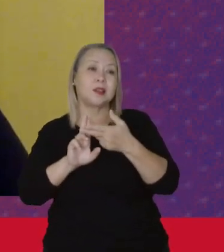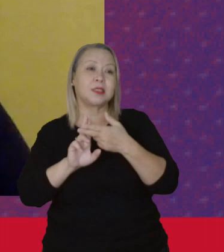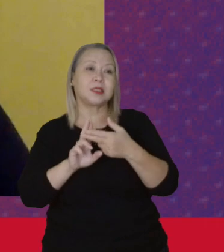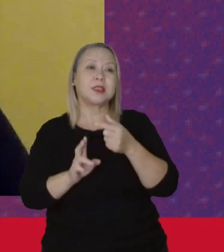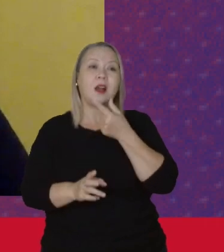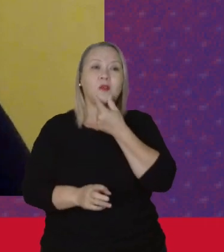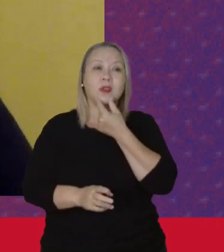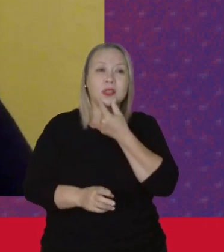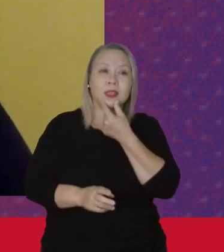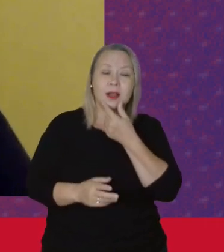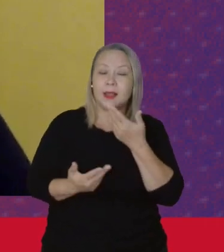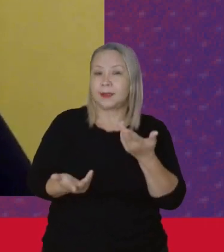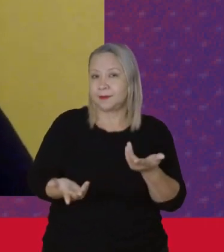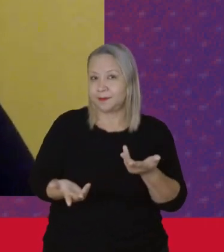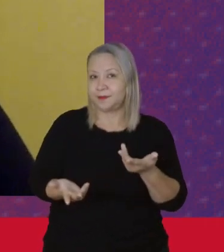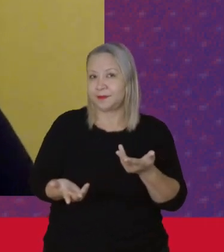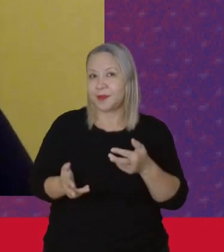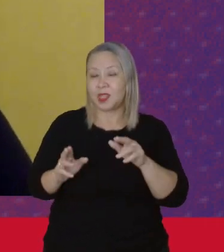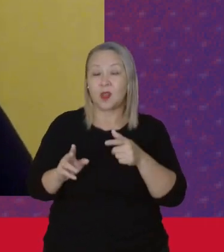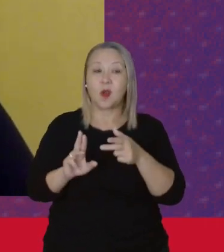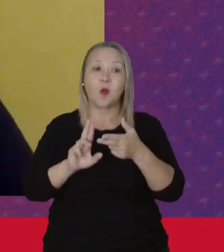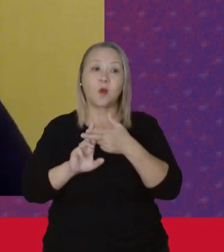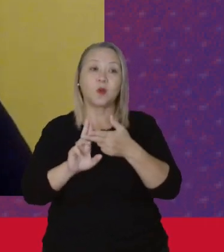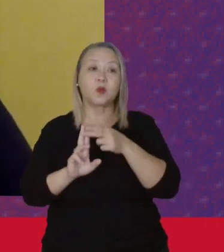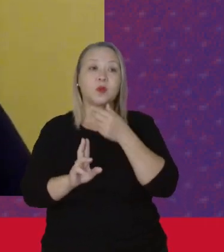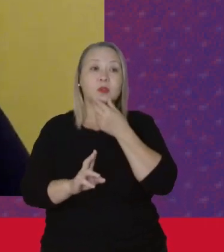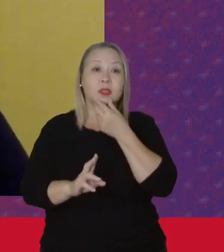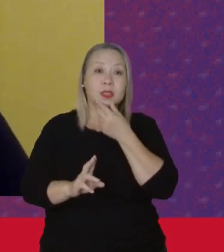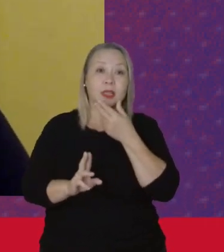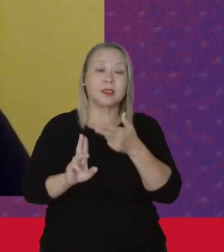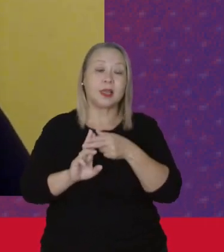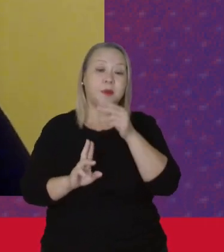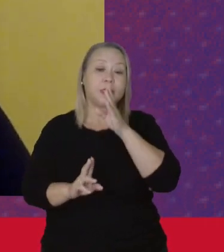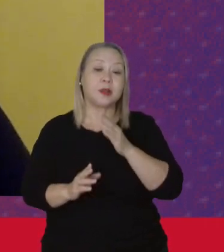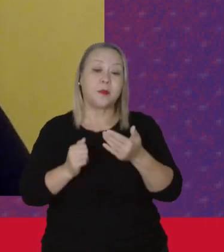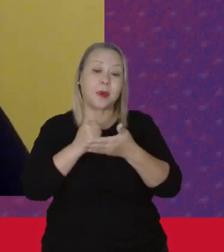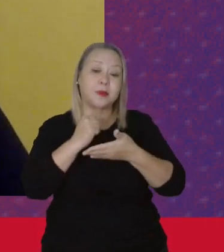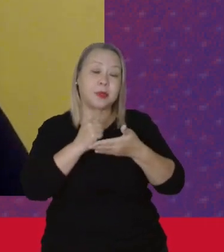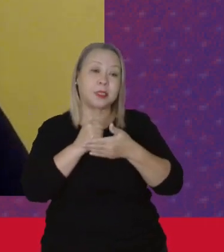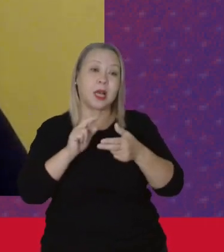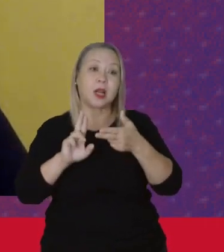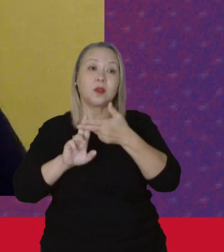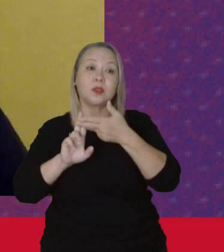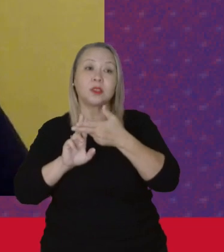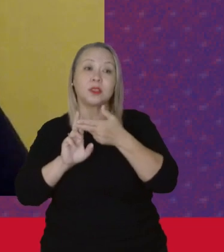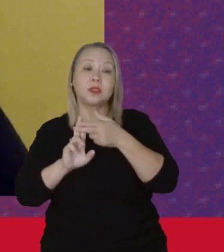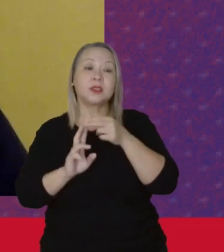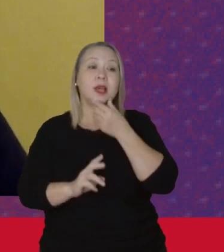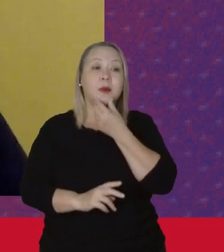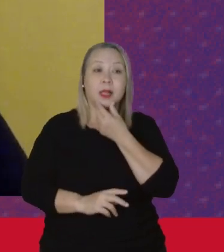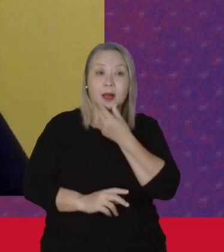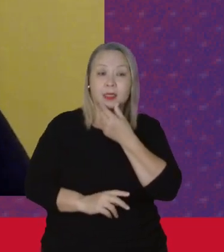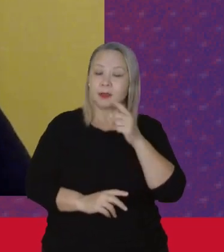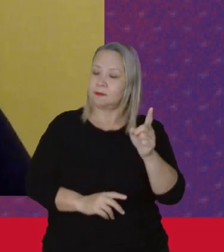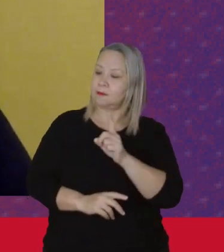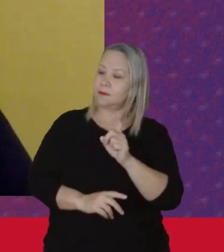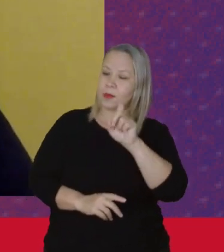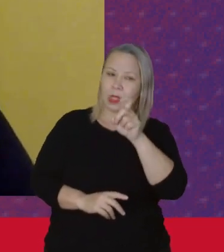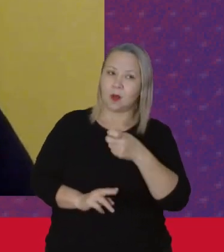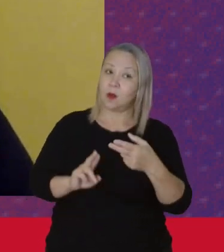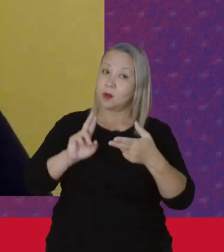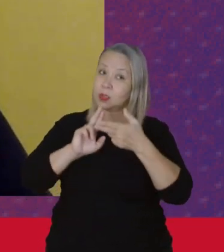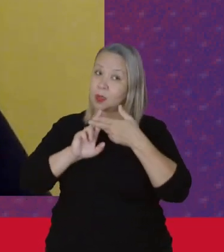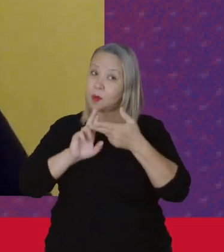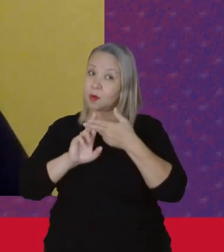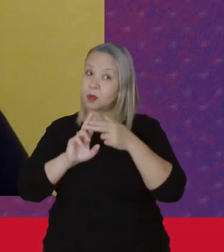inglês. É o SUS inglês, é o SUS brasileiro, mas é baseado no Sistema Único de Saúde inglês. Não é. O Sistema Único